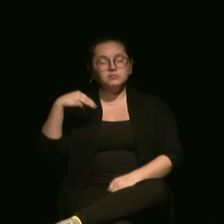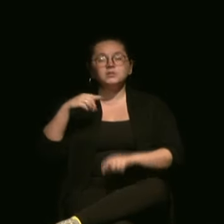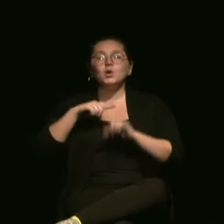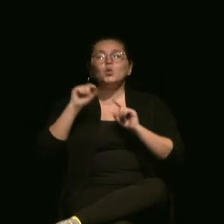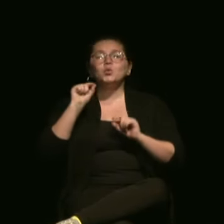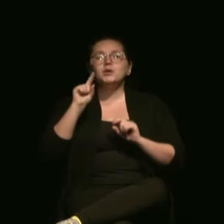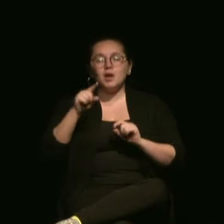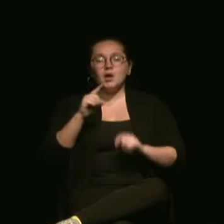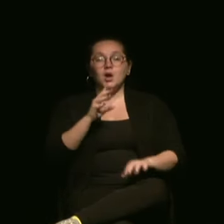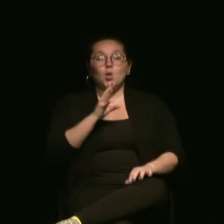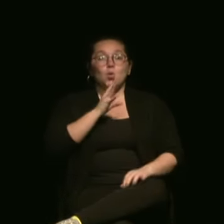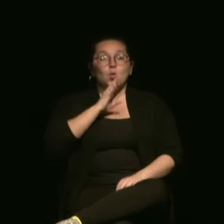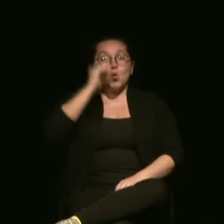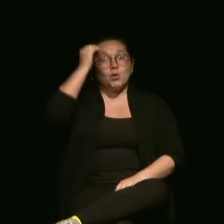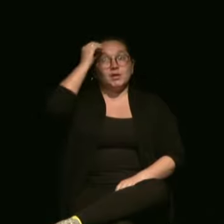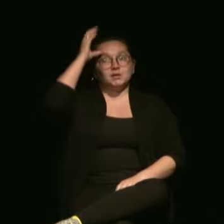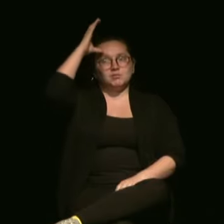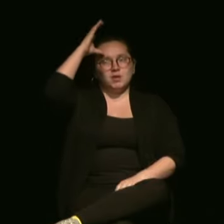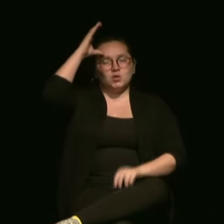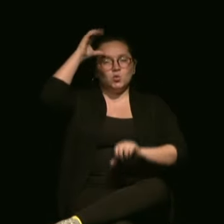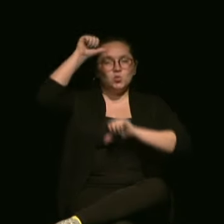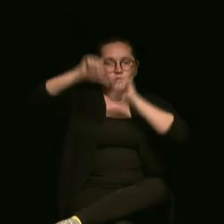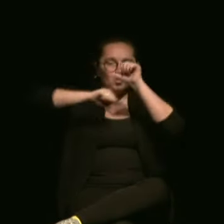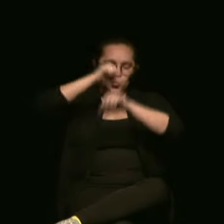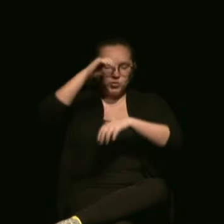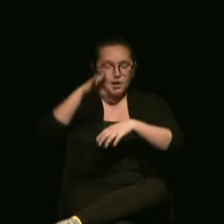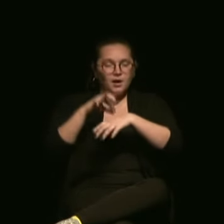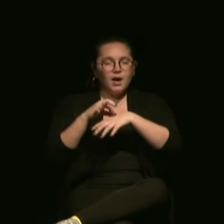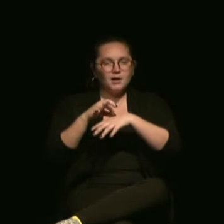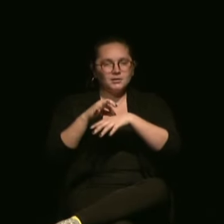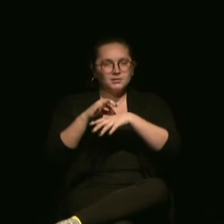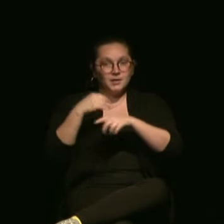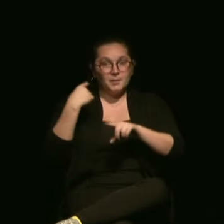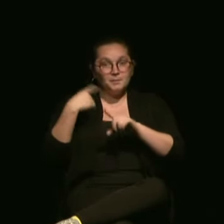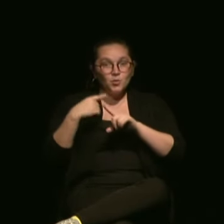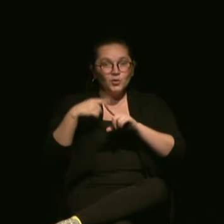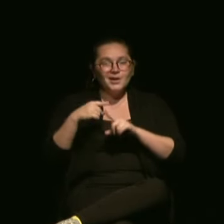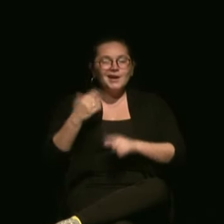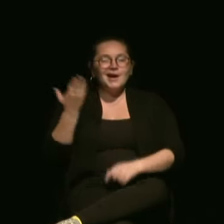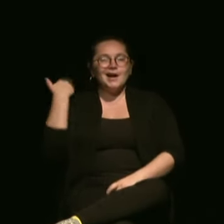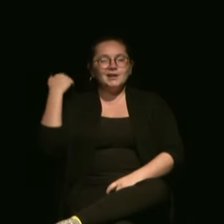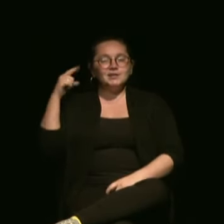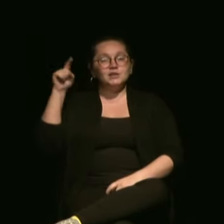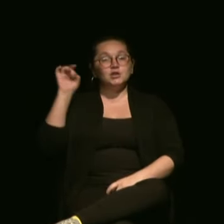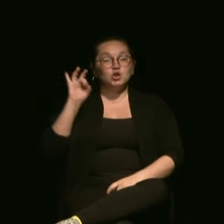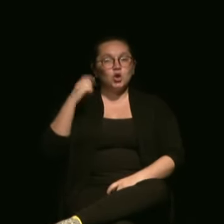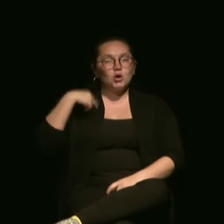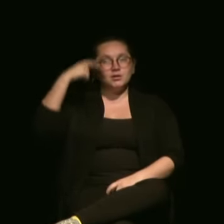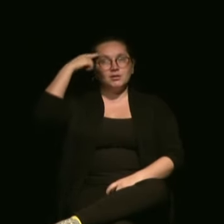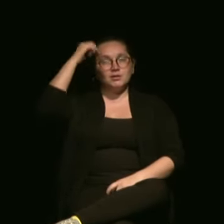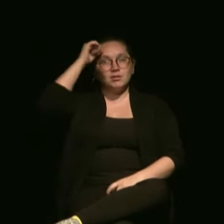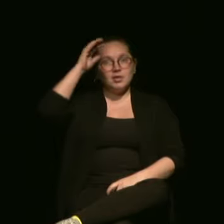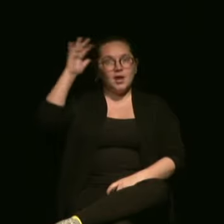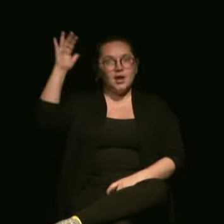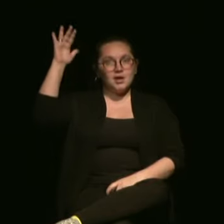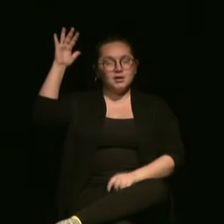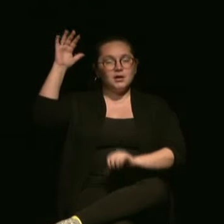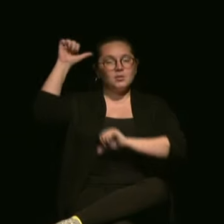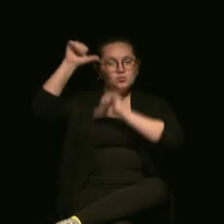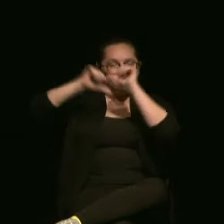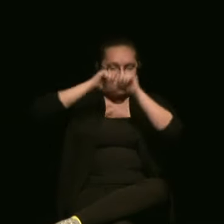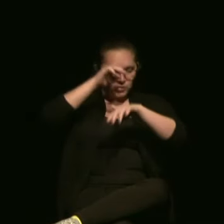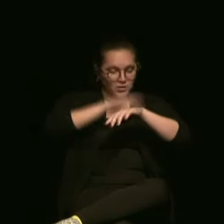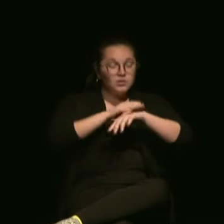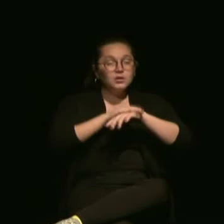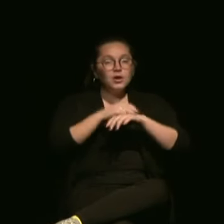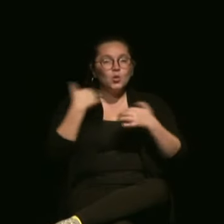Ou seja, é alguma coisa que não é mais uma ideia, e sim é corpo. Né? O Lanzmann segue: o